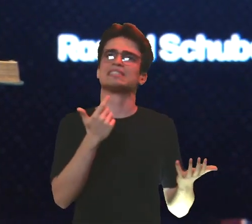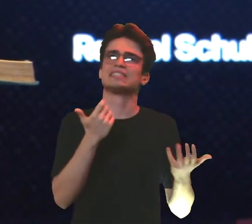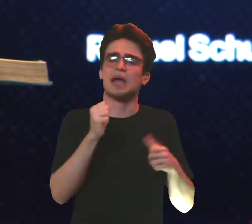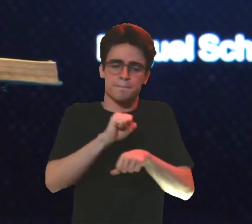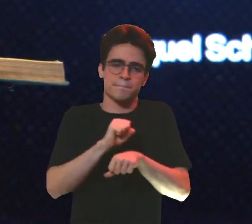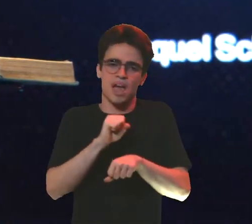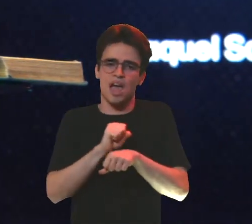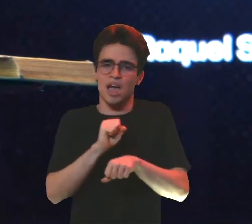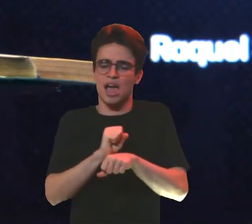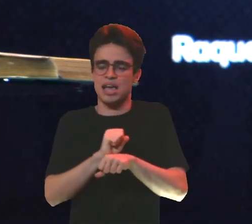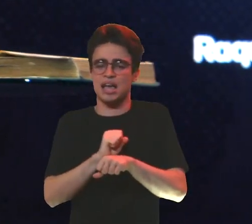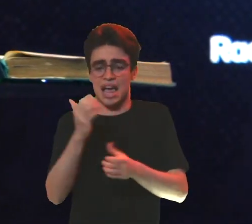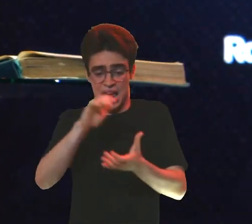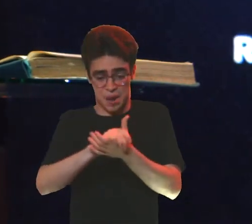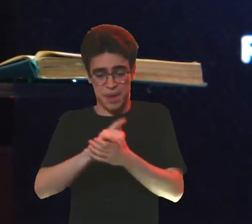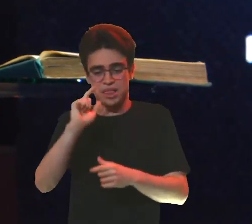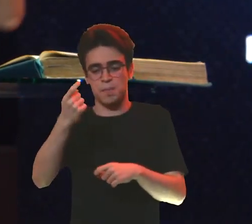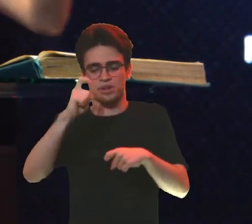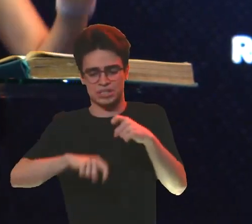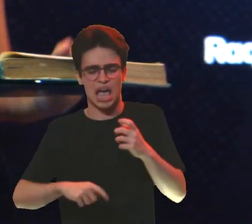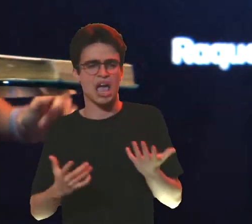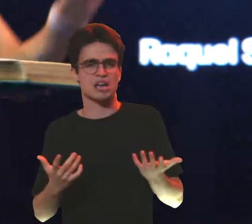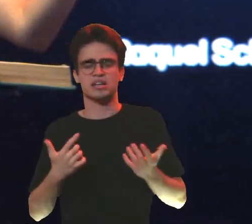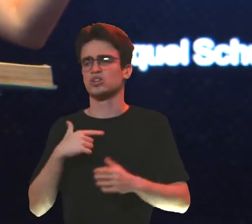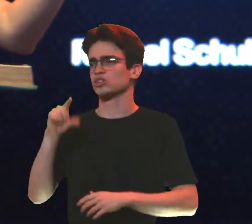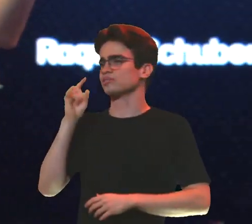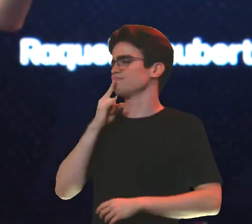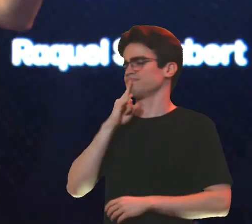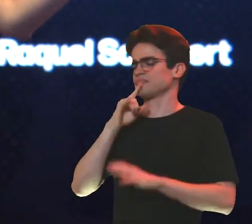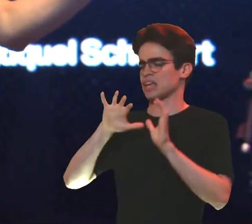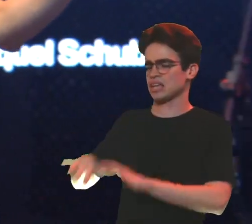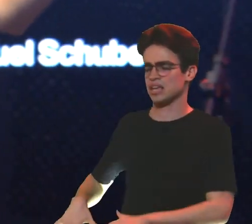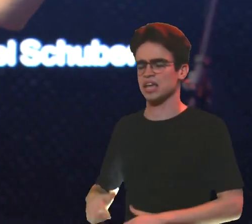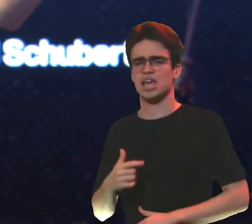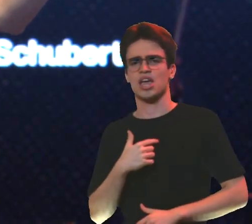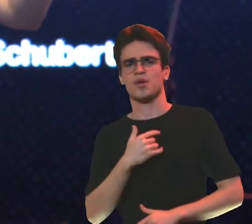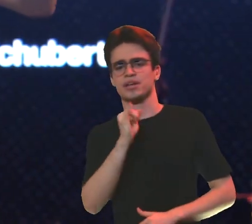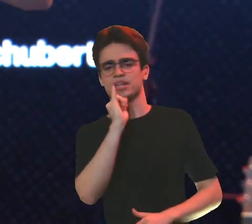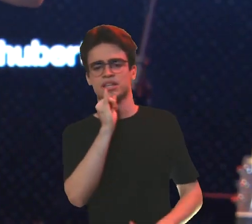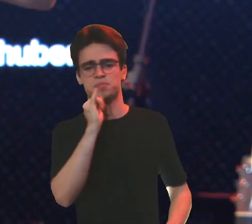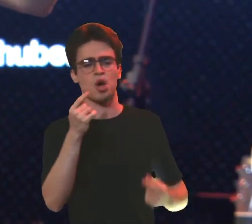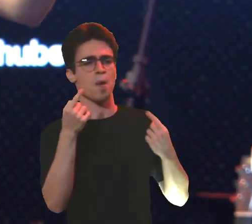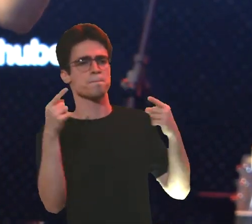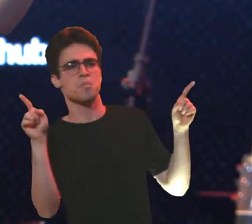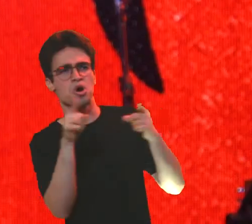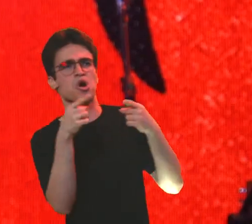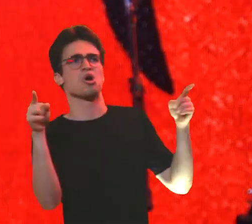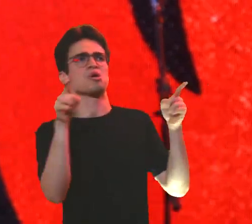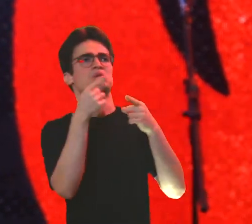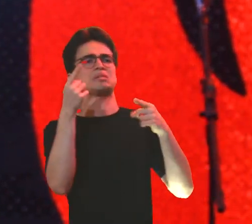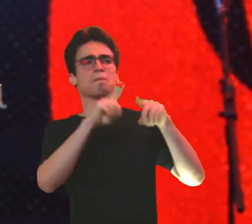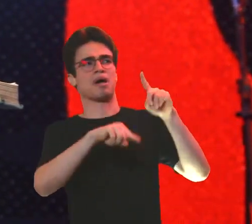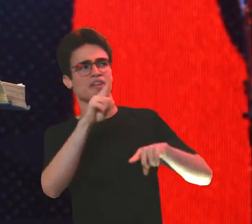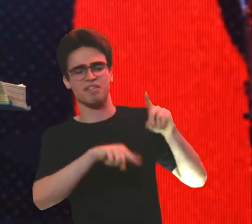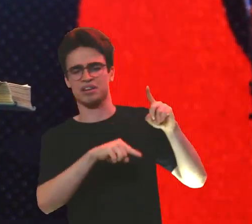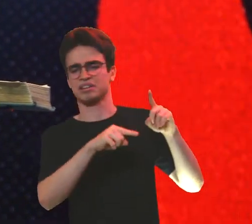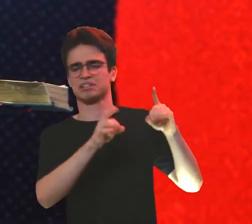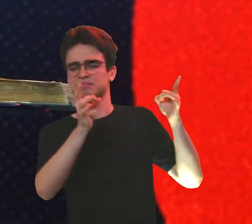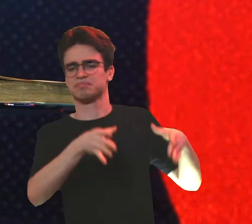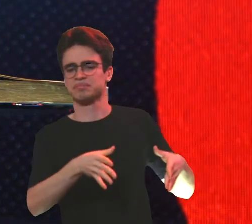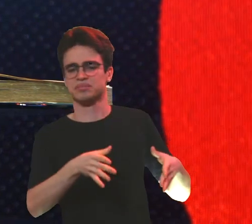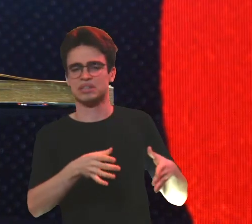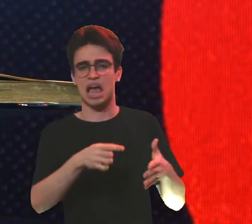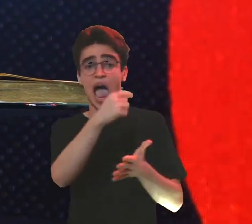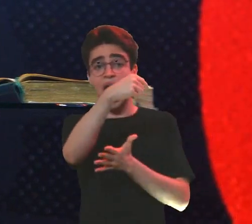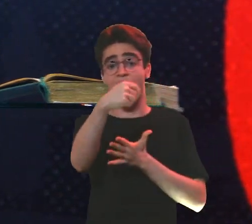para o casamento. Eu vou escolher não beber, eu vou escolher não ouvir as músicas que estão falando um monte de besteira.